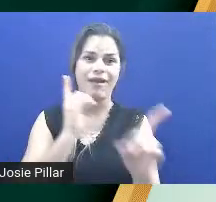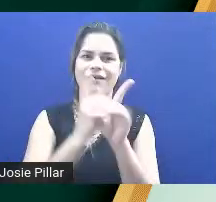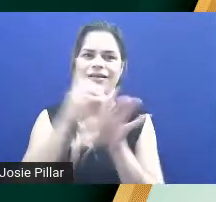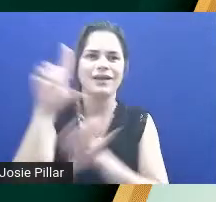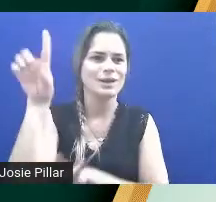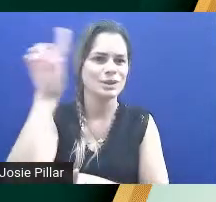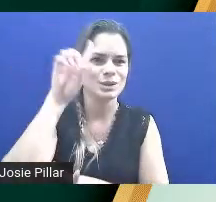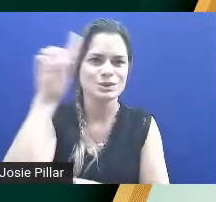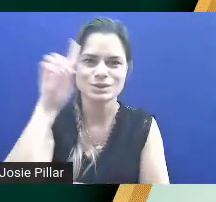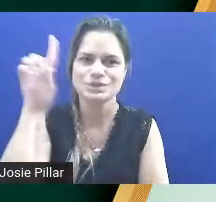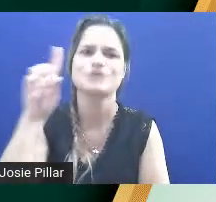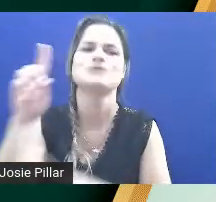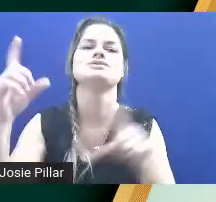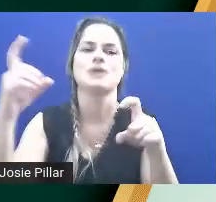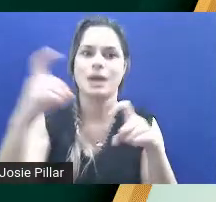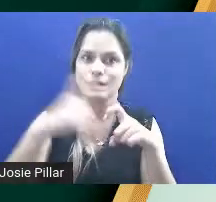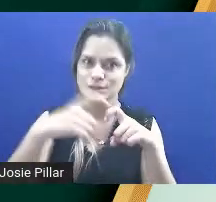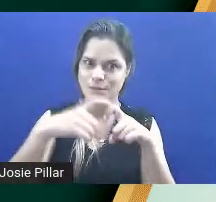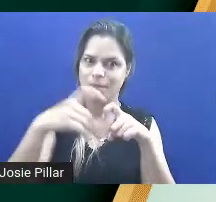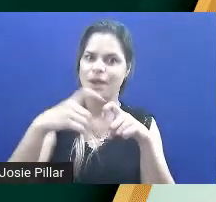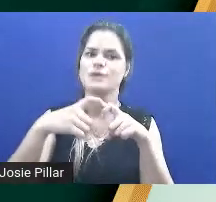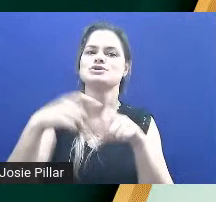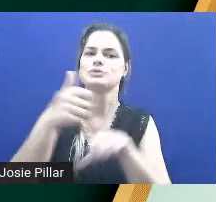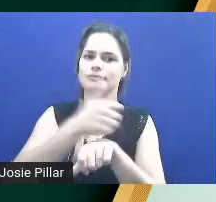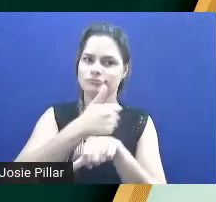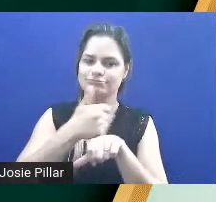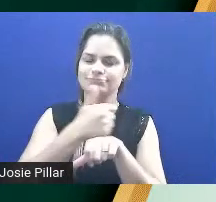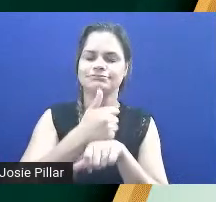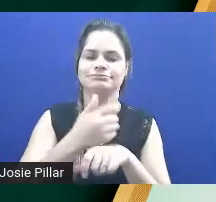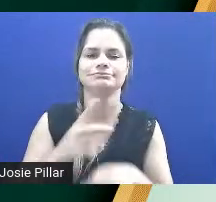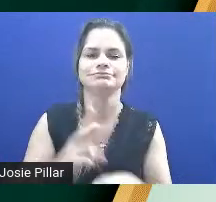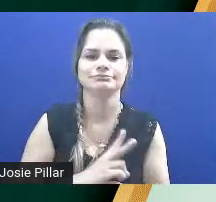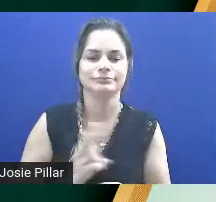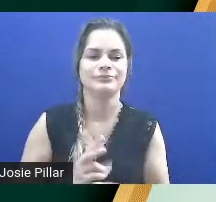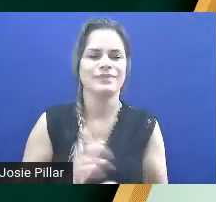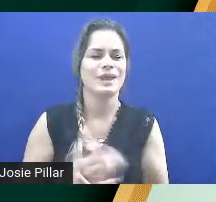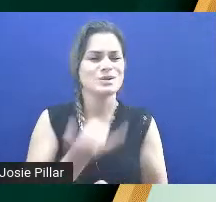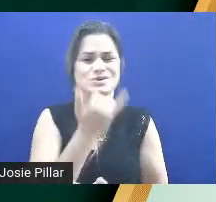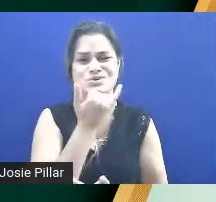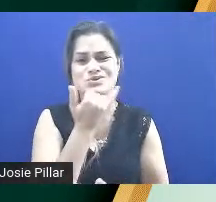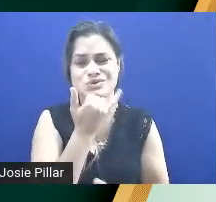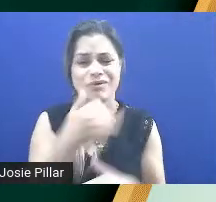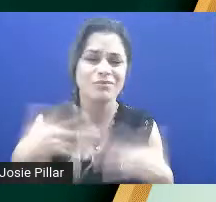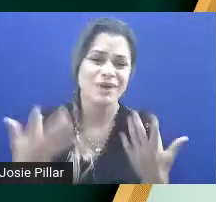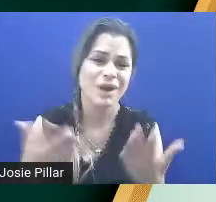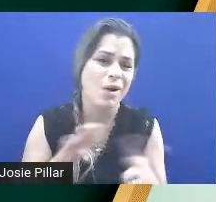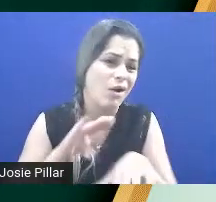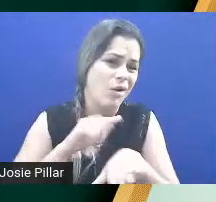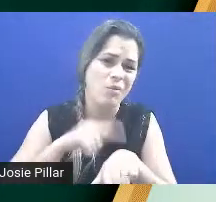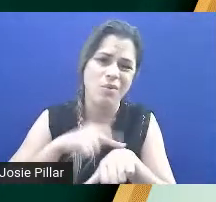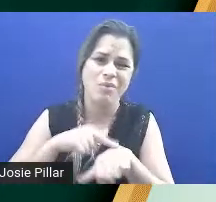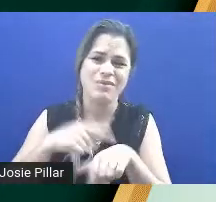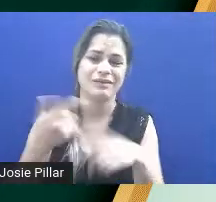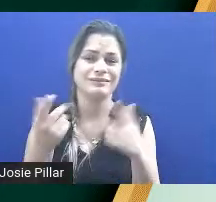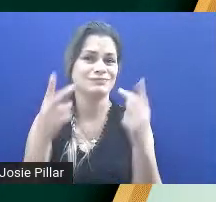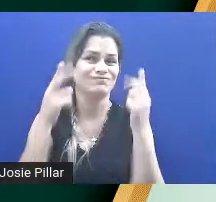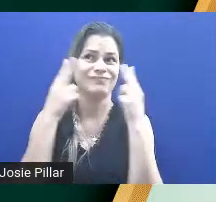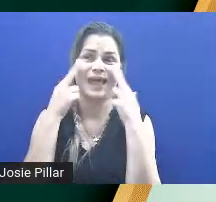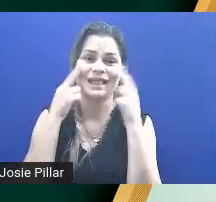de médicos veterinários. Pedimos desculpas pelas vezes em que não prestamos atenção nas aulas como vocês